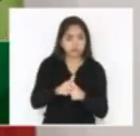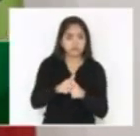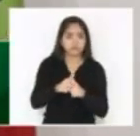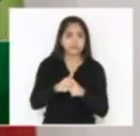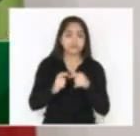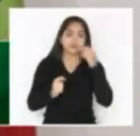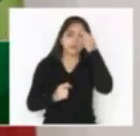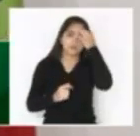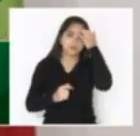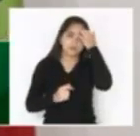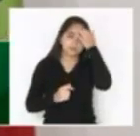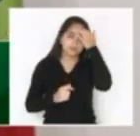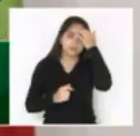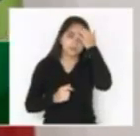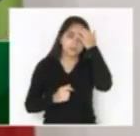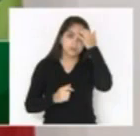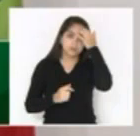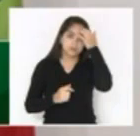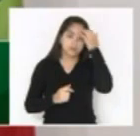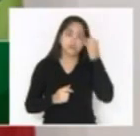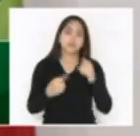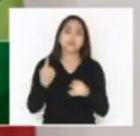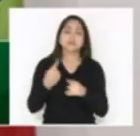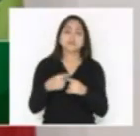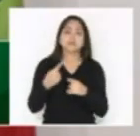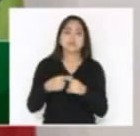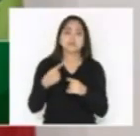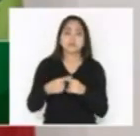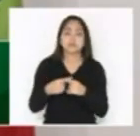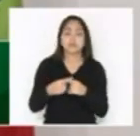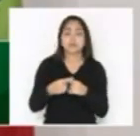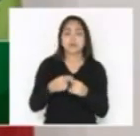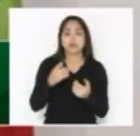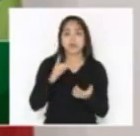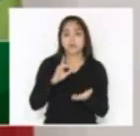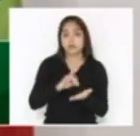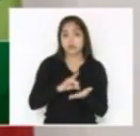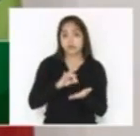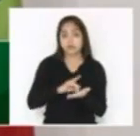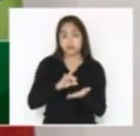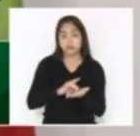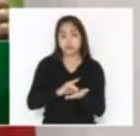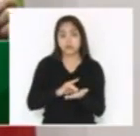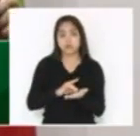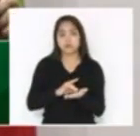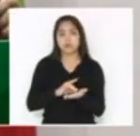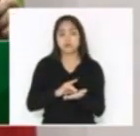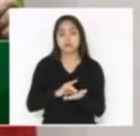subprefeituras. Por quê? Porque, na verdade, deputado Salvar,